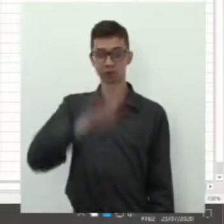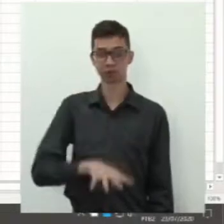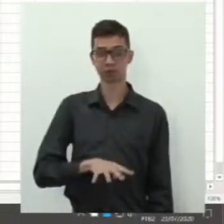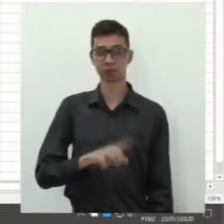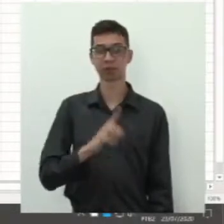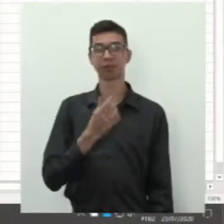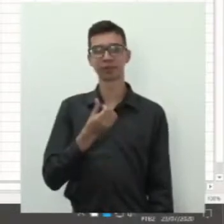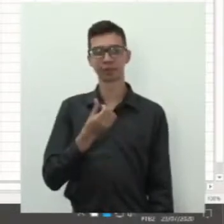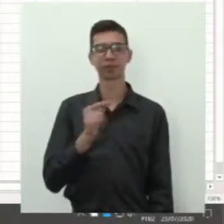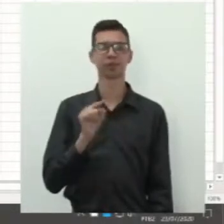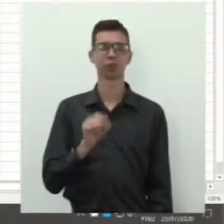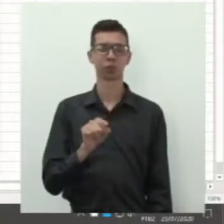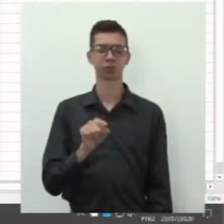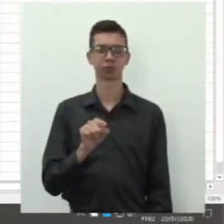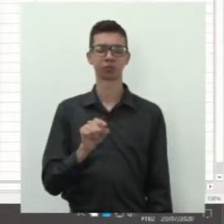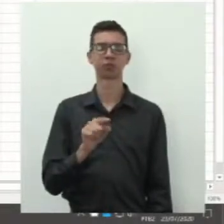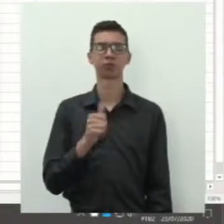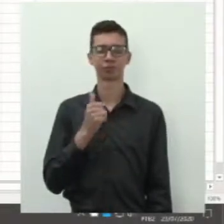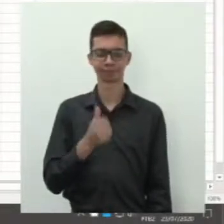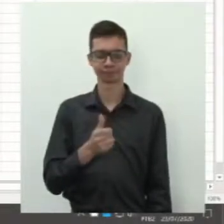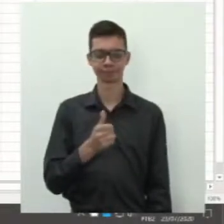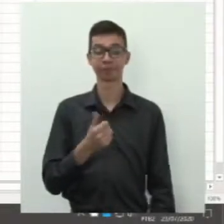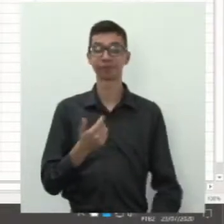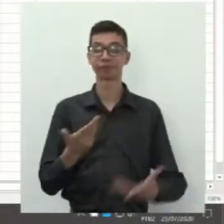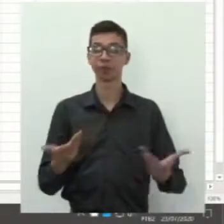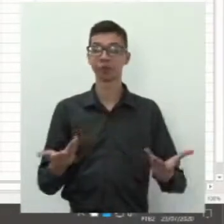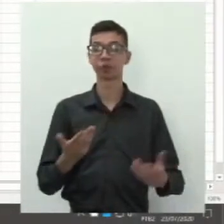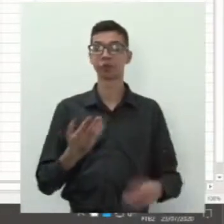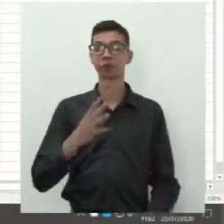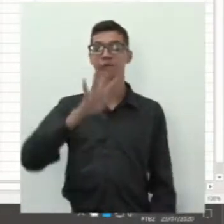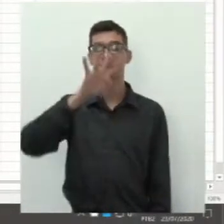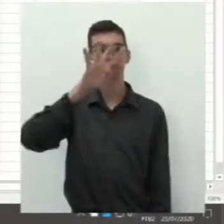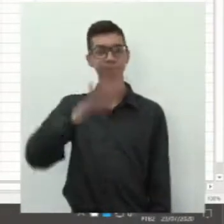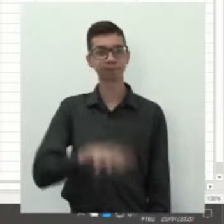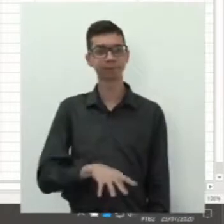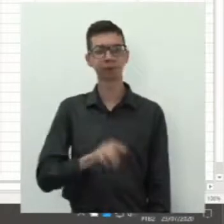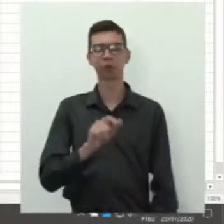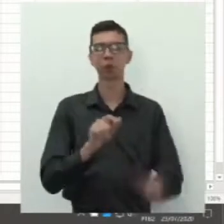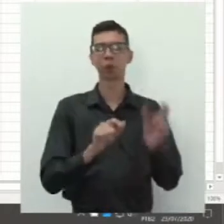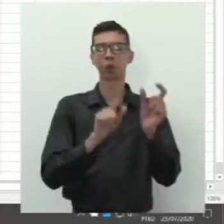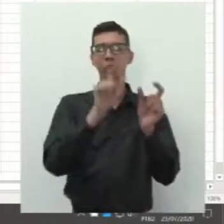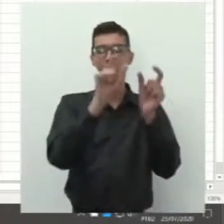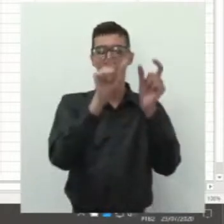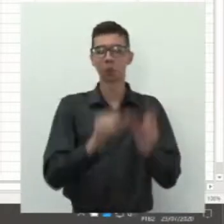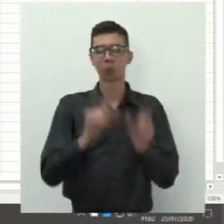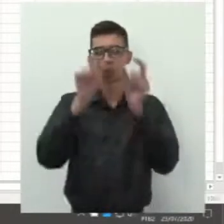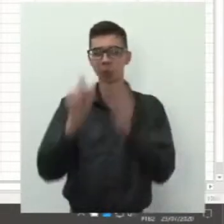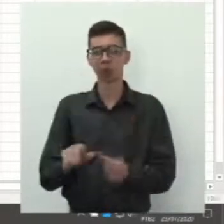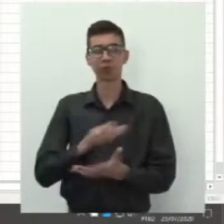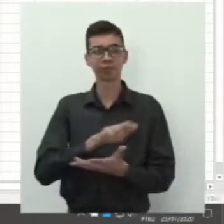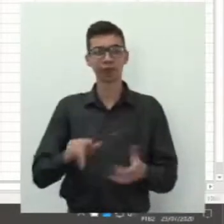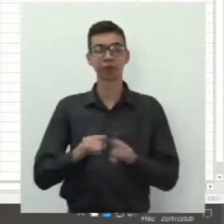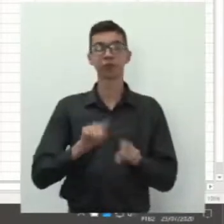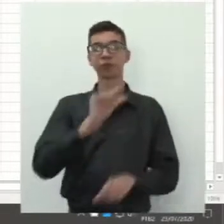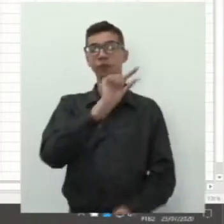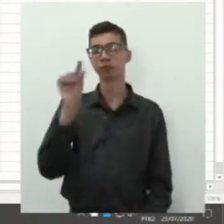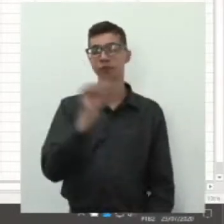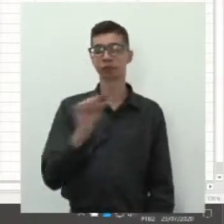gente trabalhar. E o legal a gente vai começar com algumas coisas simples aqui. Então, por exemplo, se eu coloco aqui